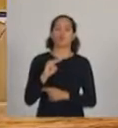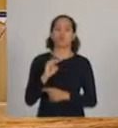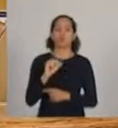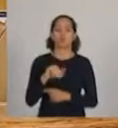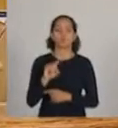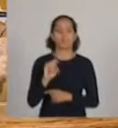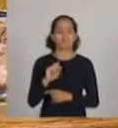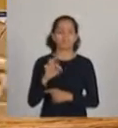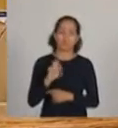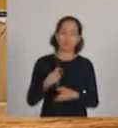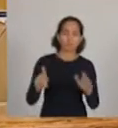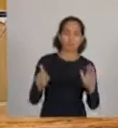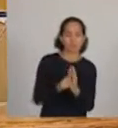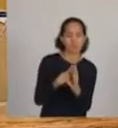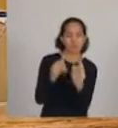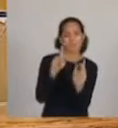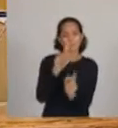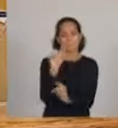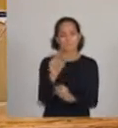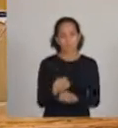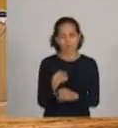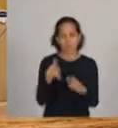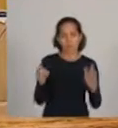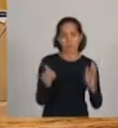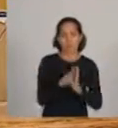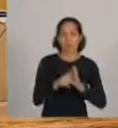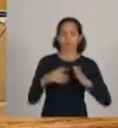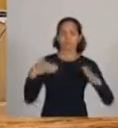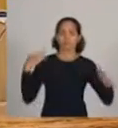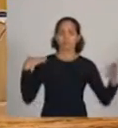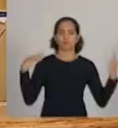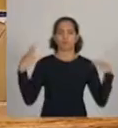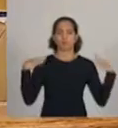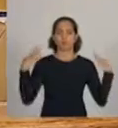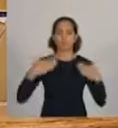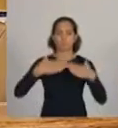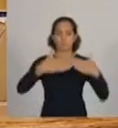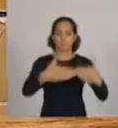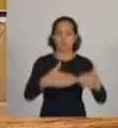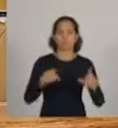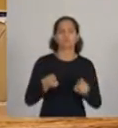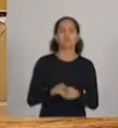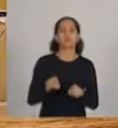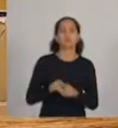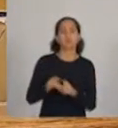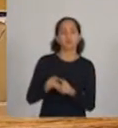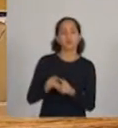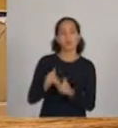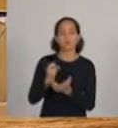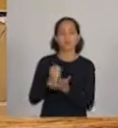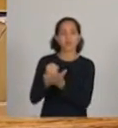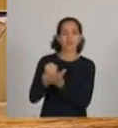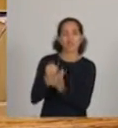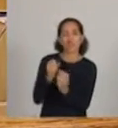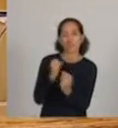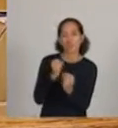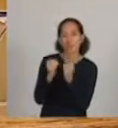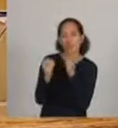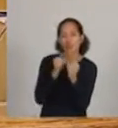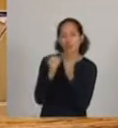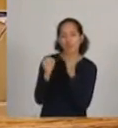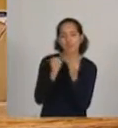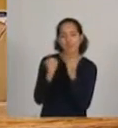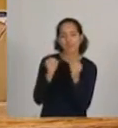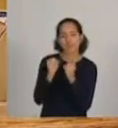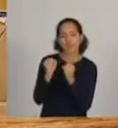relações institucionais da Marinha, e também a assessora de comunicação da Capitania